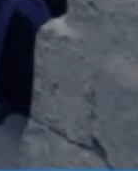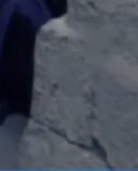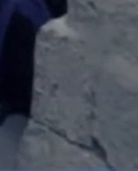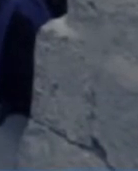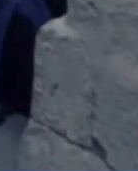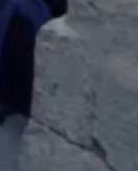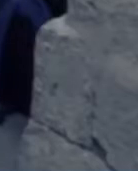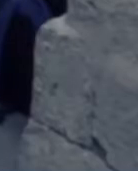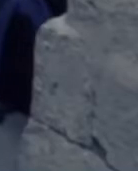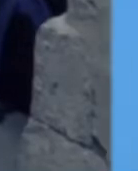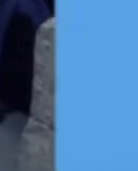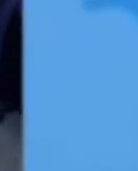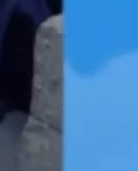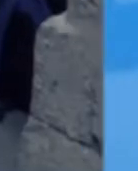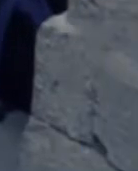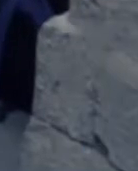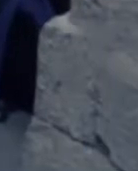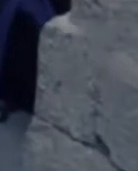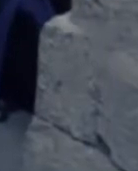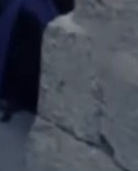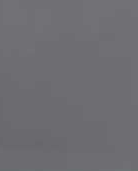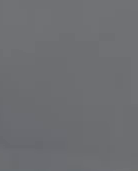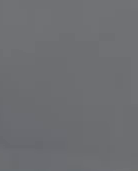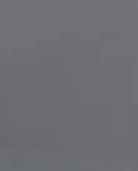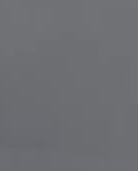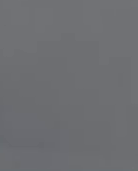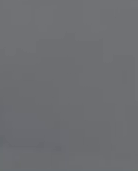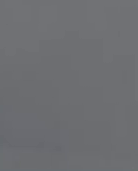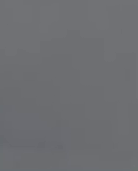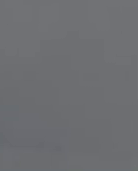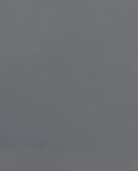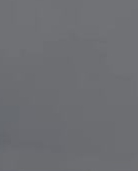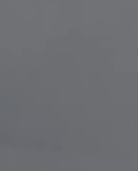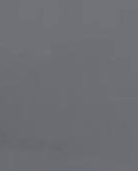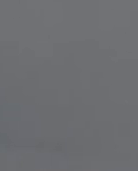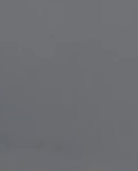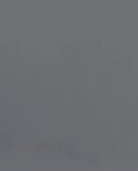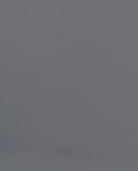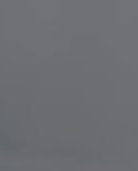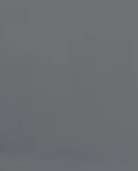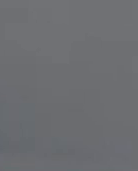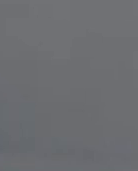Otimismo e esperança. Foi dessa forma que a Diocese de Santarém recebeu a notícia da nomeação de Dom José Traquina.